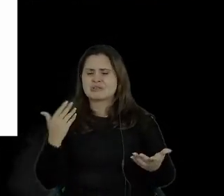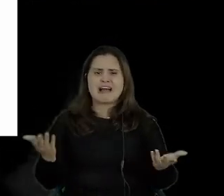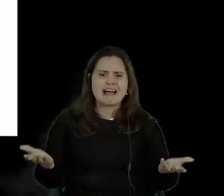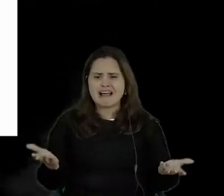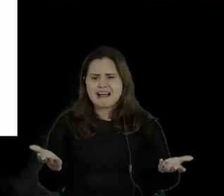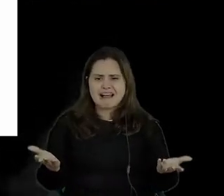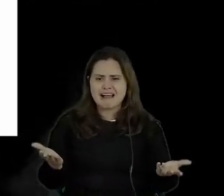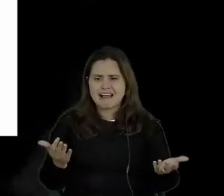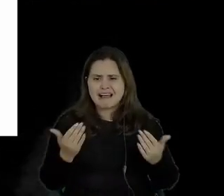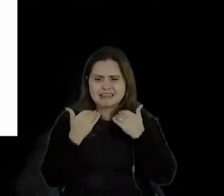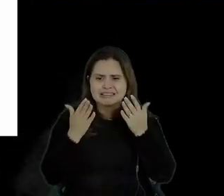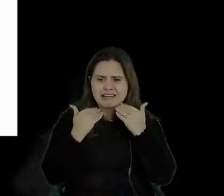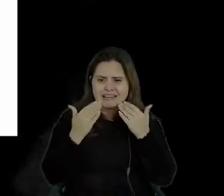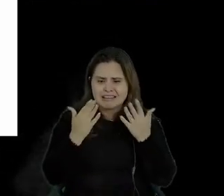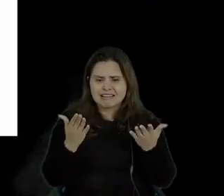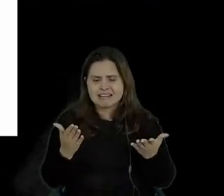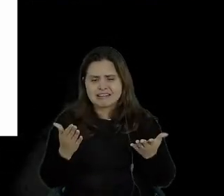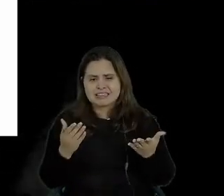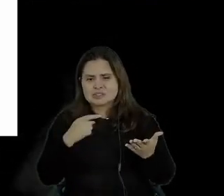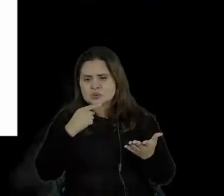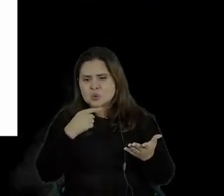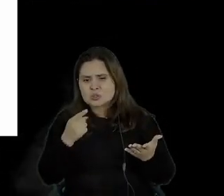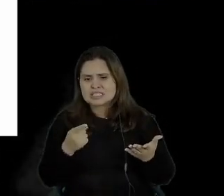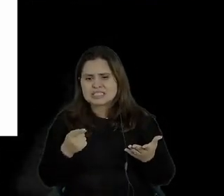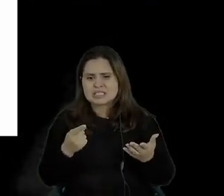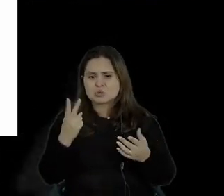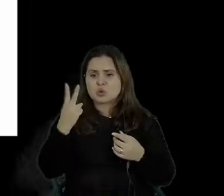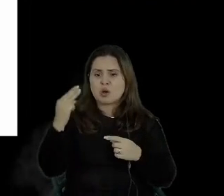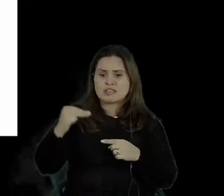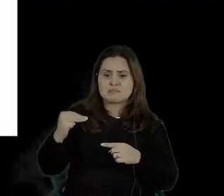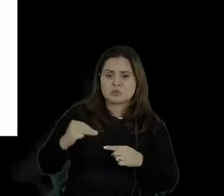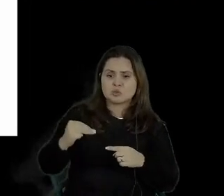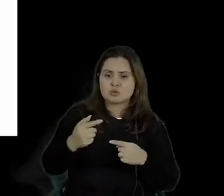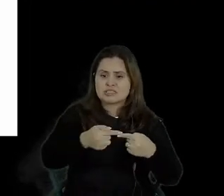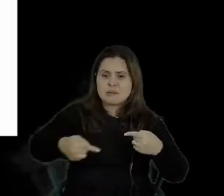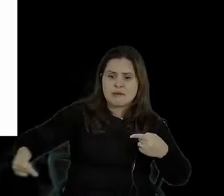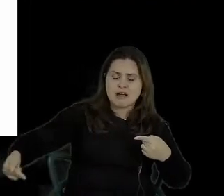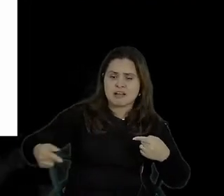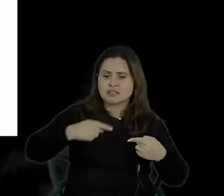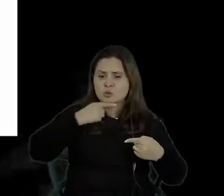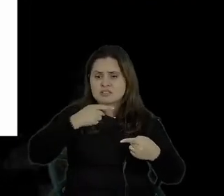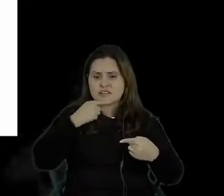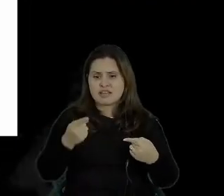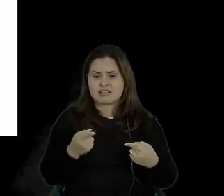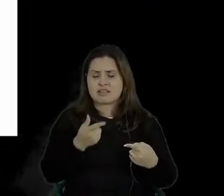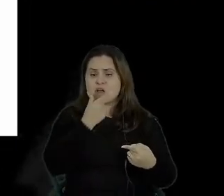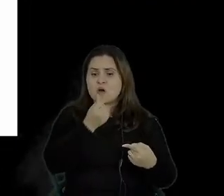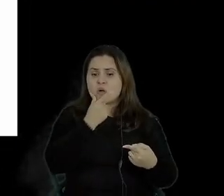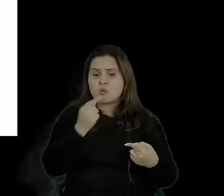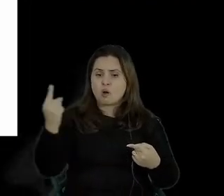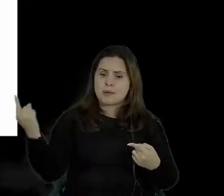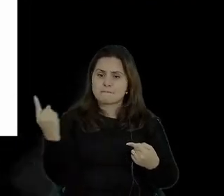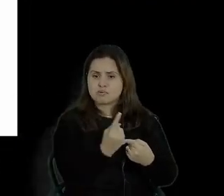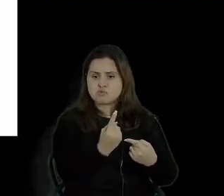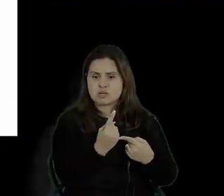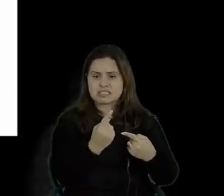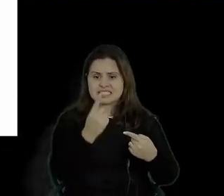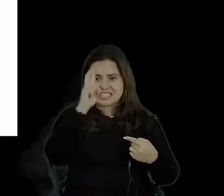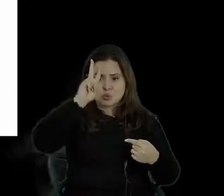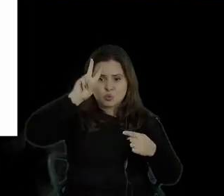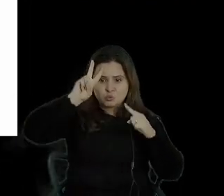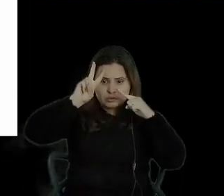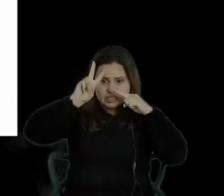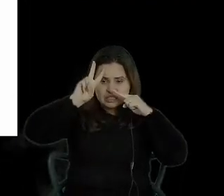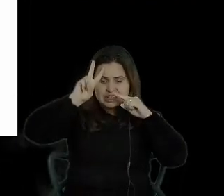o Carlos Carijo. Eu não consigo falar 2 minutos na semana. Esse cara entra segunda-feira no Hospital Ompar e sai